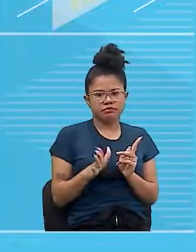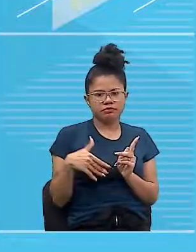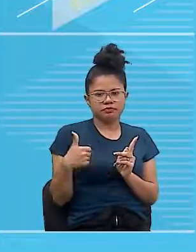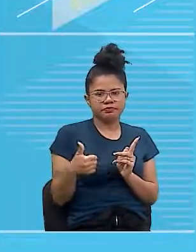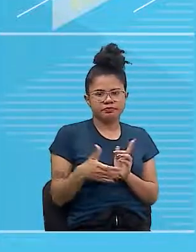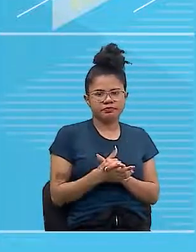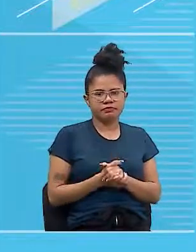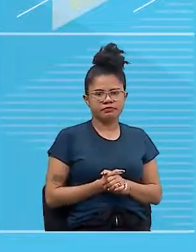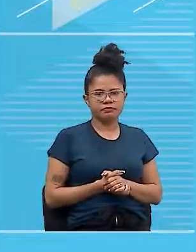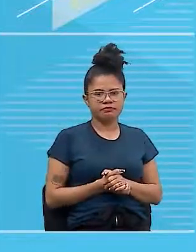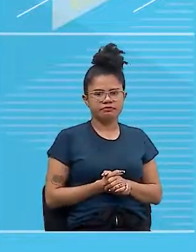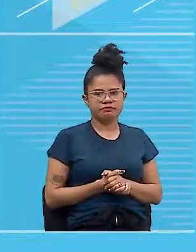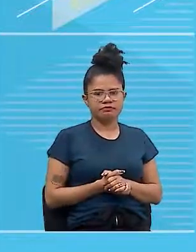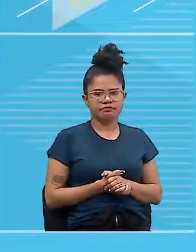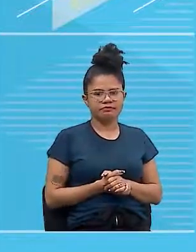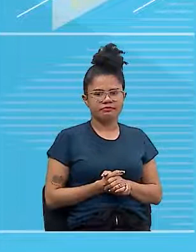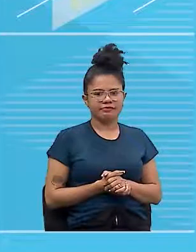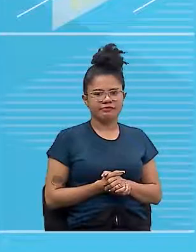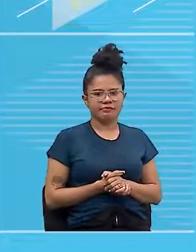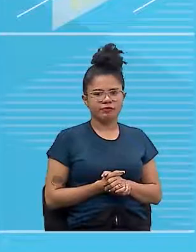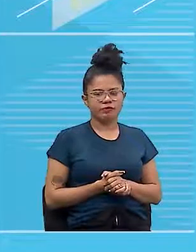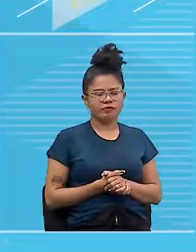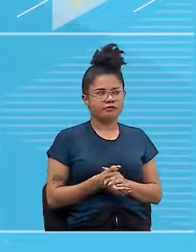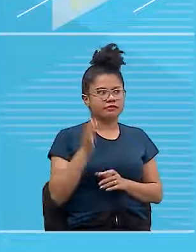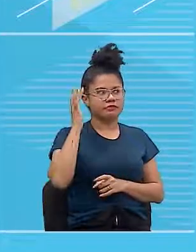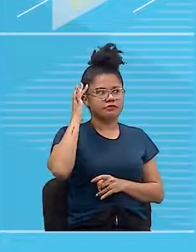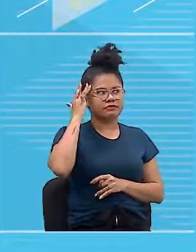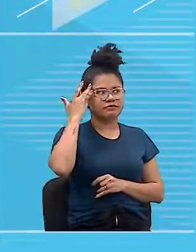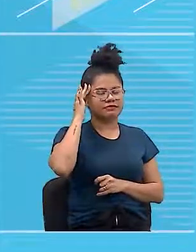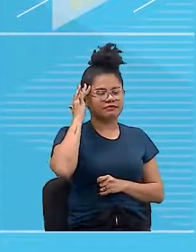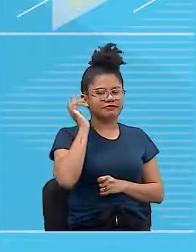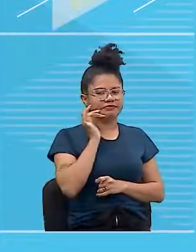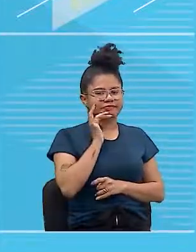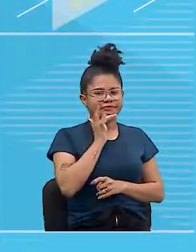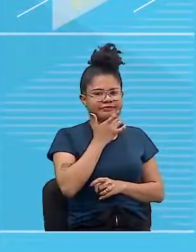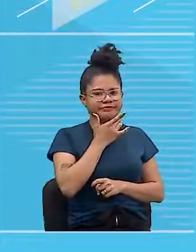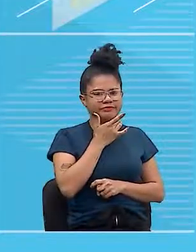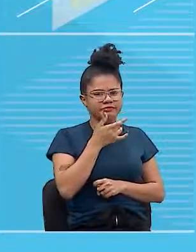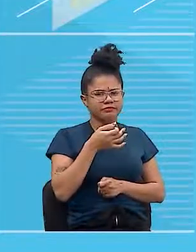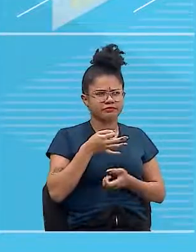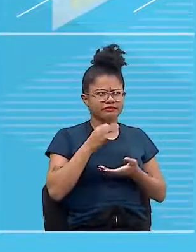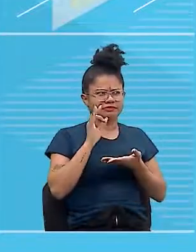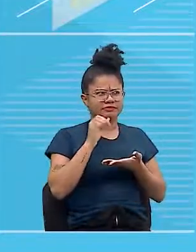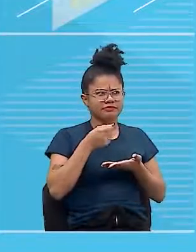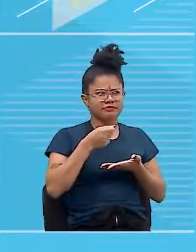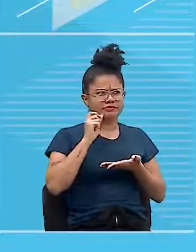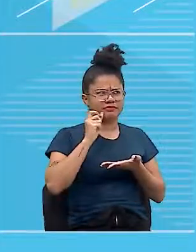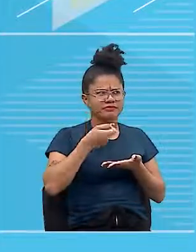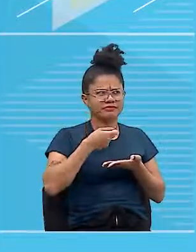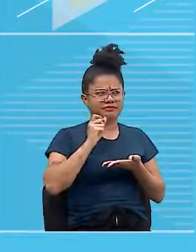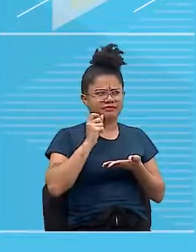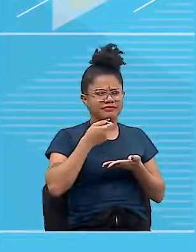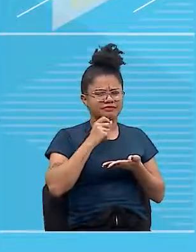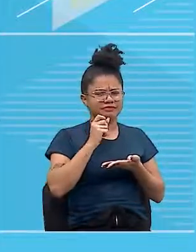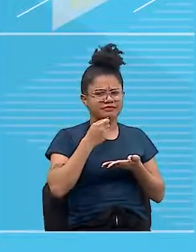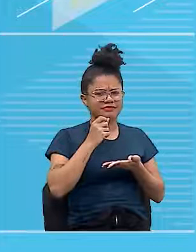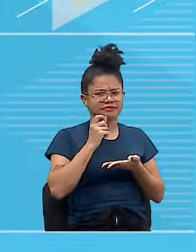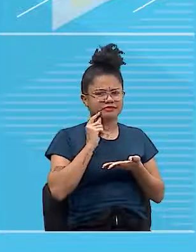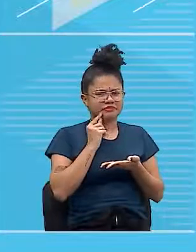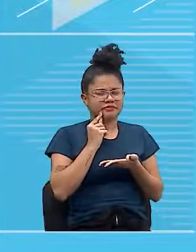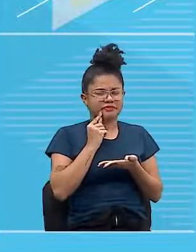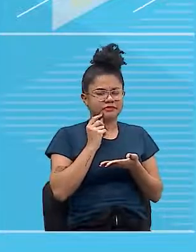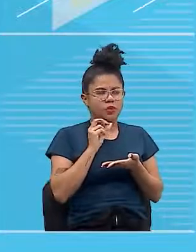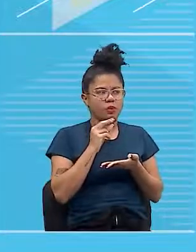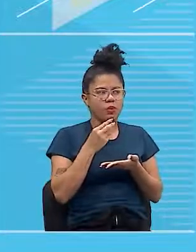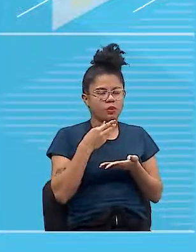Jasmim Jasmim eu acho ela gostosa com café amargo e o